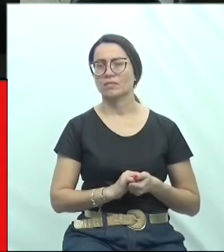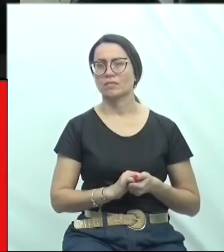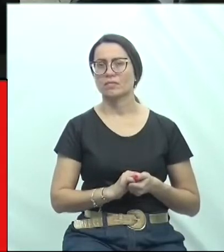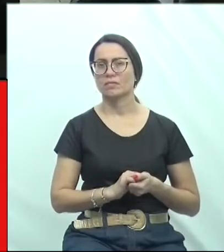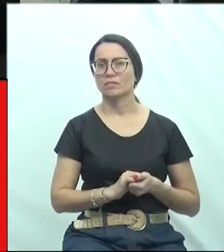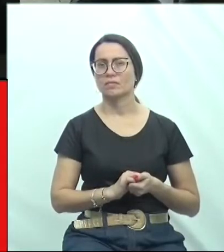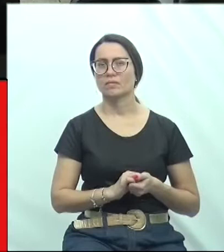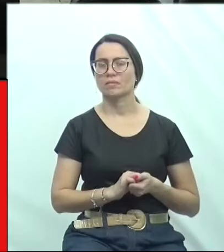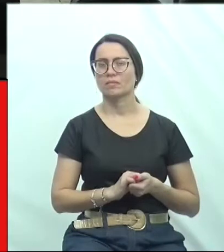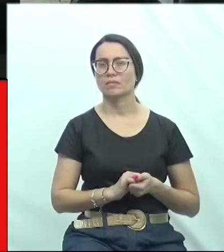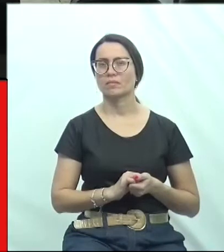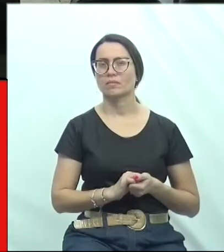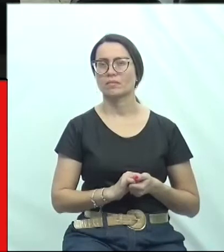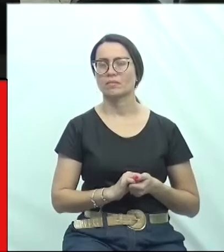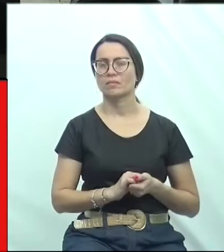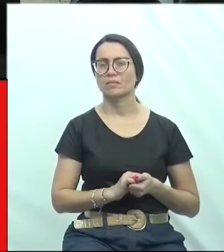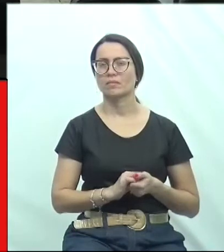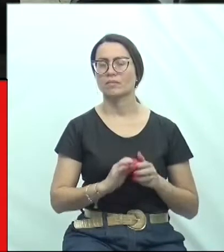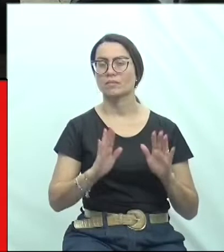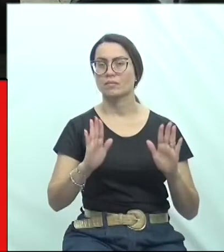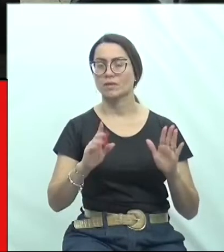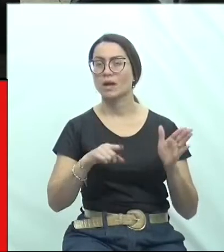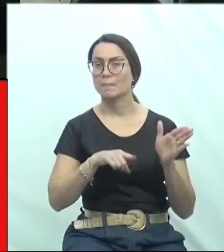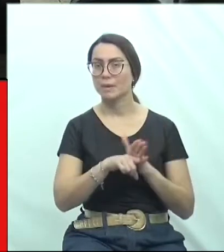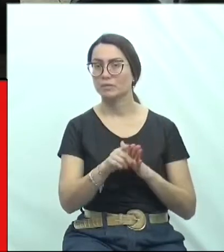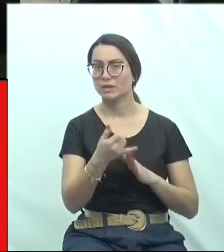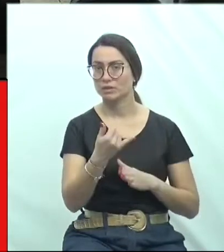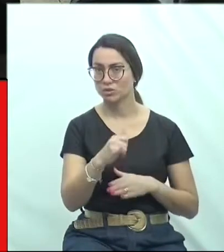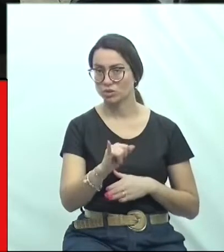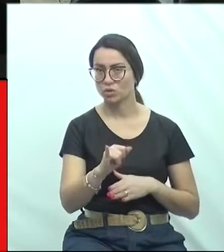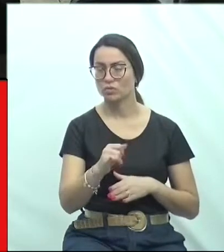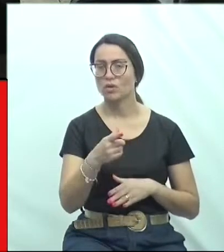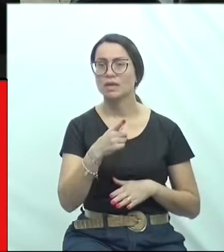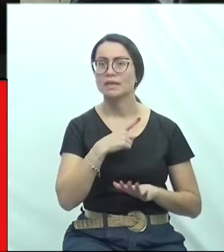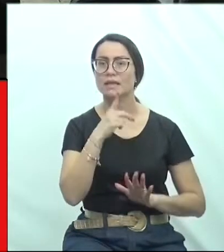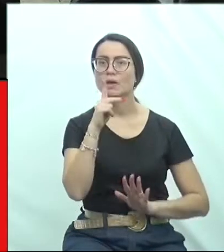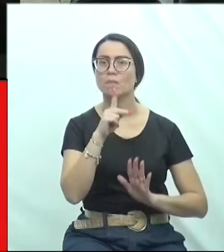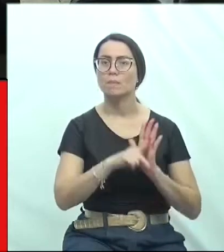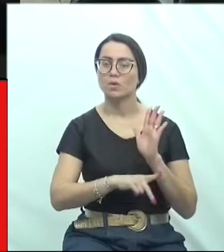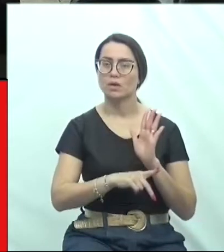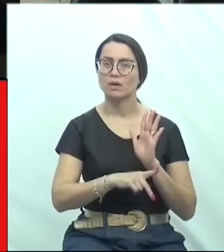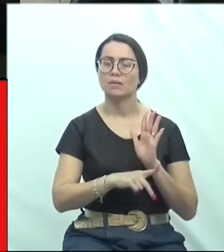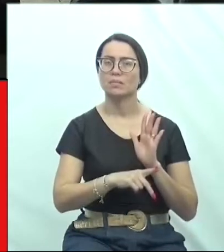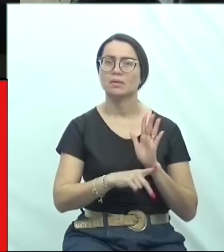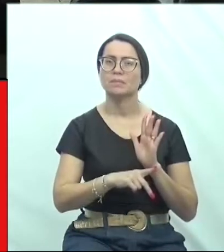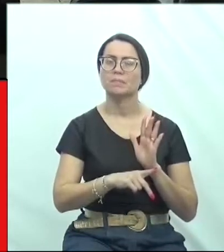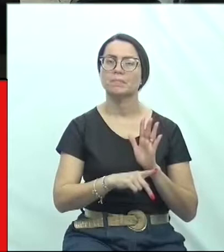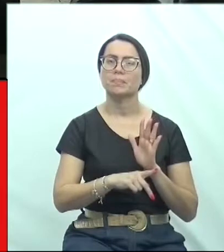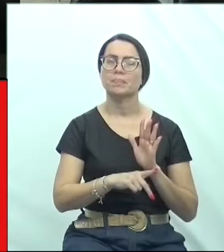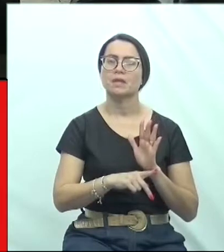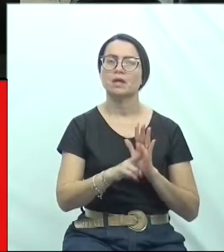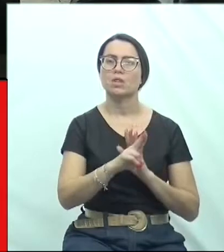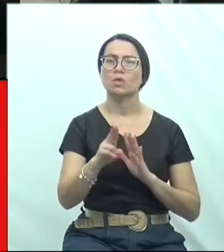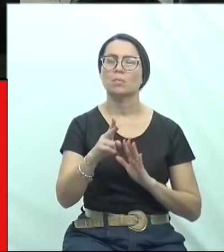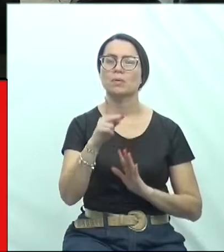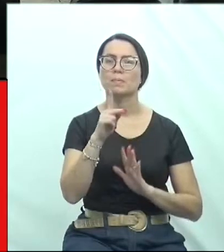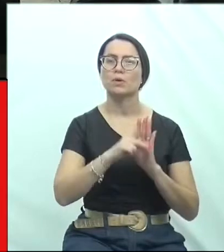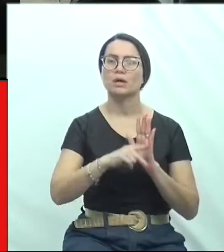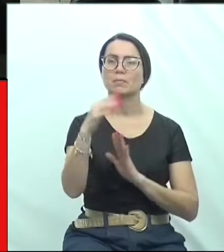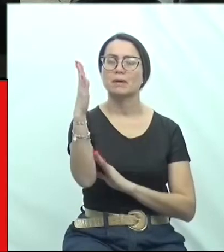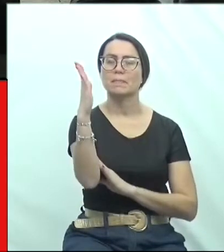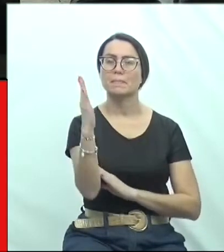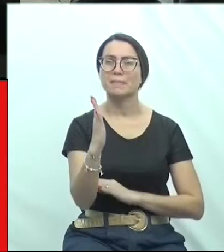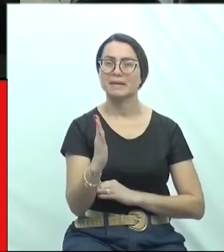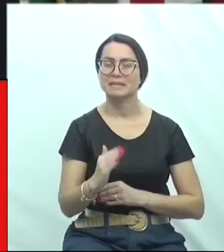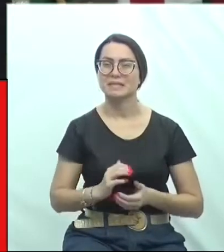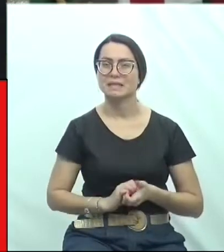Poderia repetir, por favor? Existe um programa chamado Programa Brasileiro de Qualidade e Produtividade de Habitat. Então,